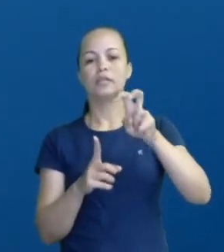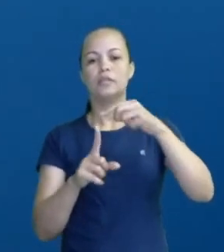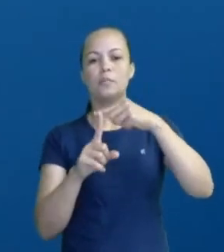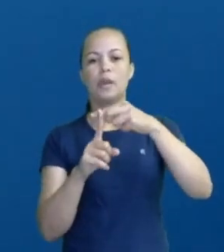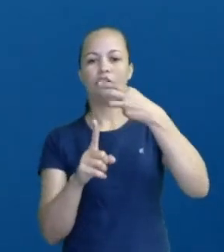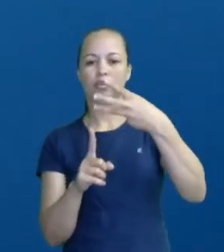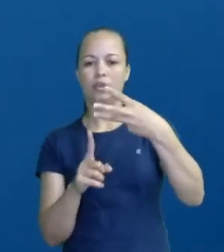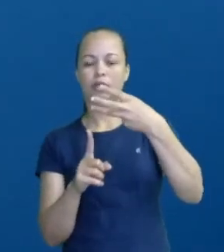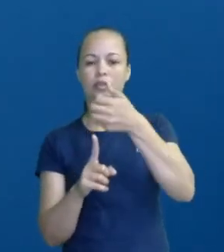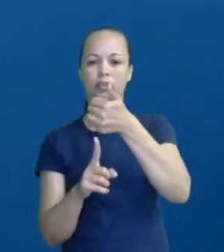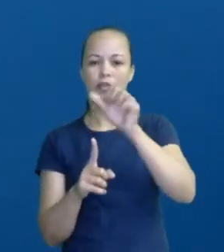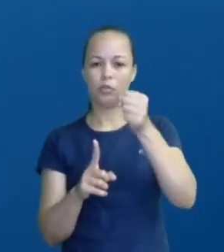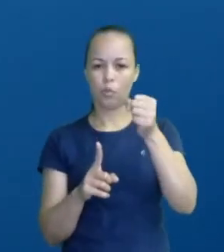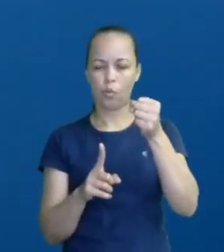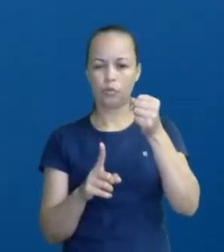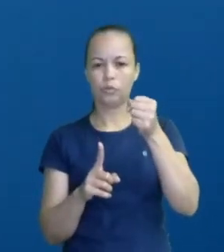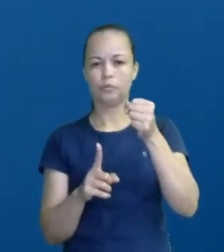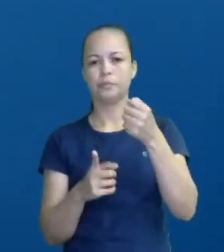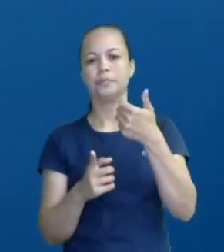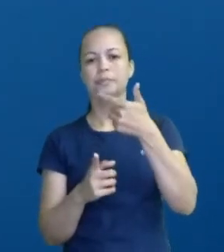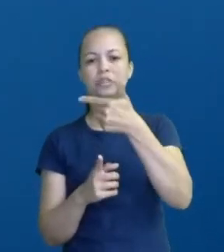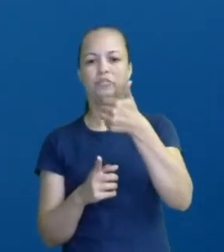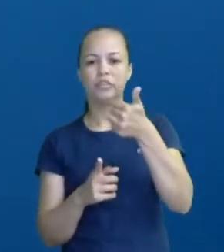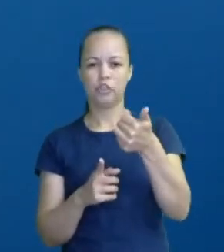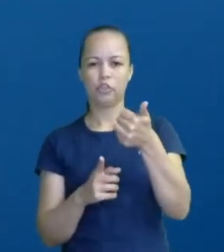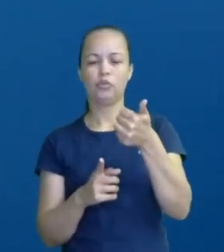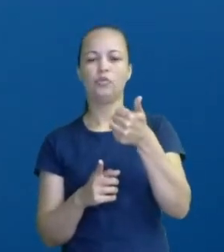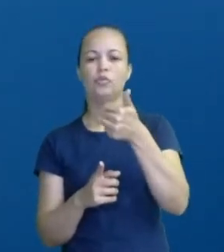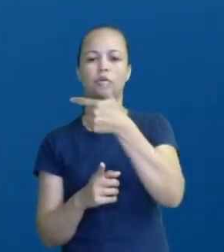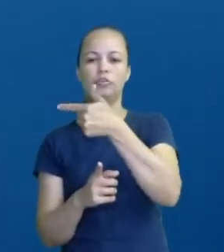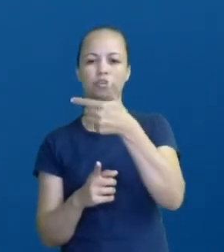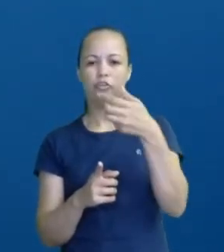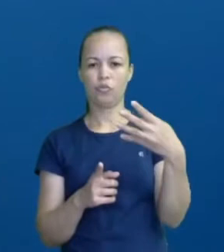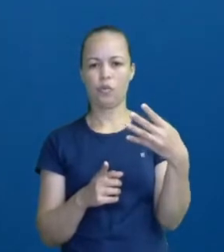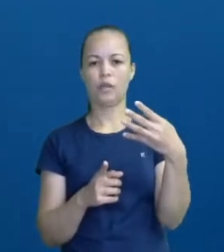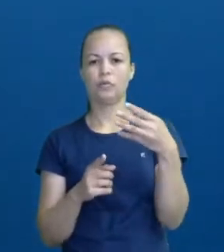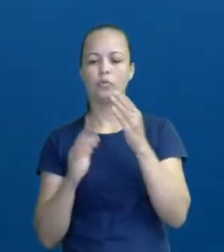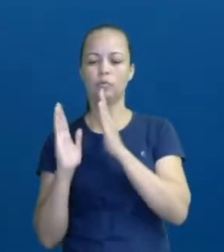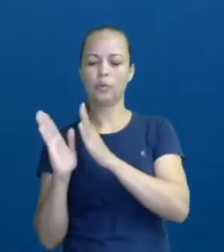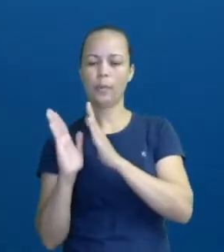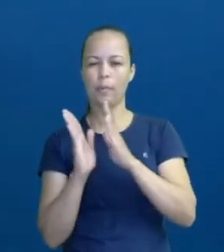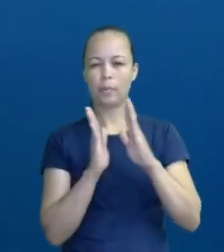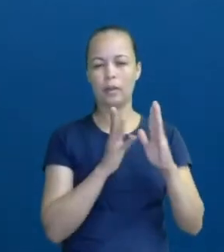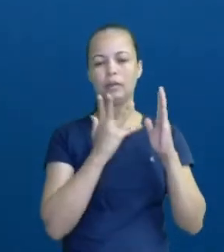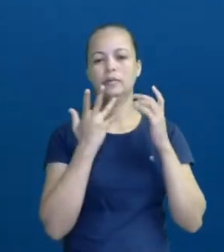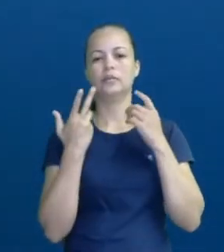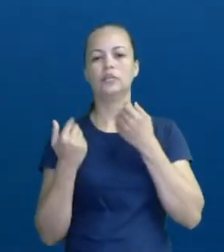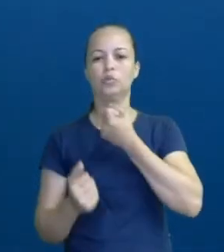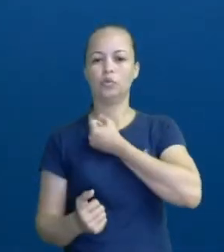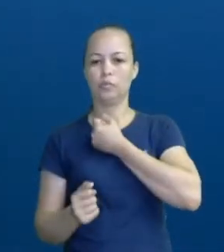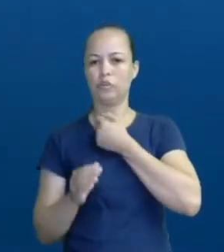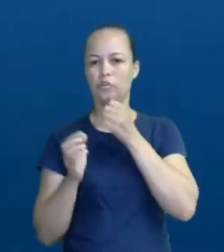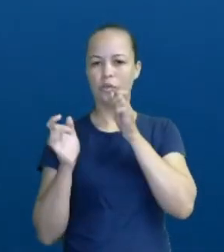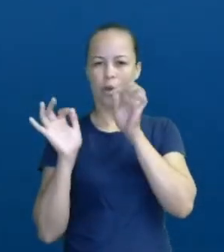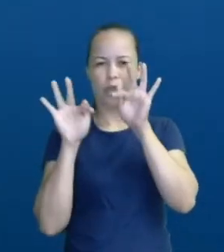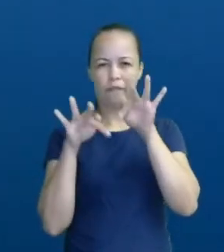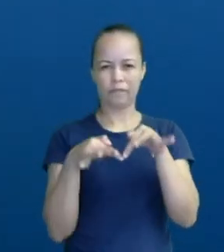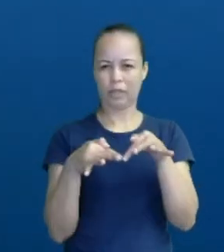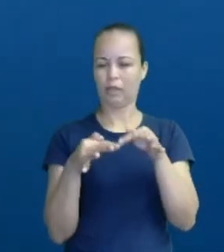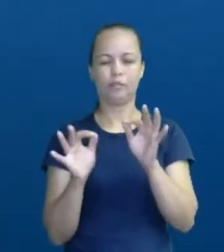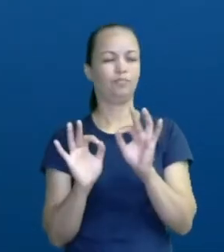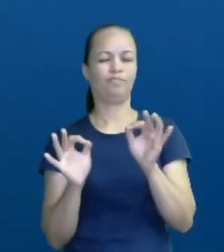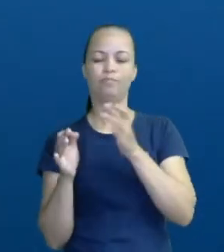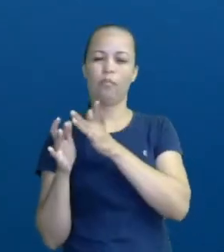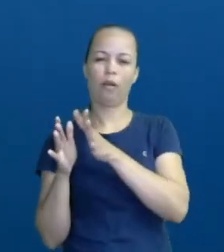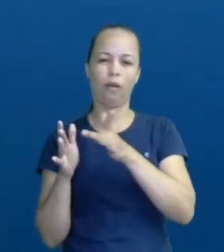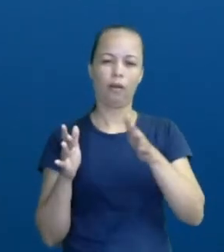mais 3, 18. Depois, 21 e 24. E assim vai, porque os números são infinitos. Agora,